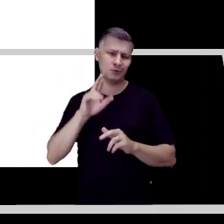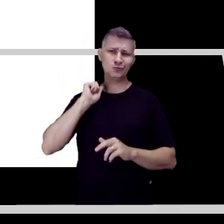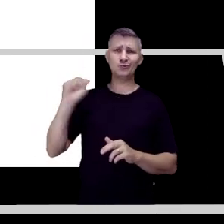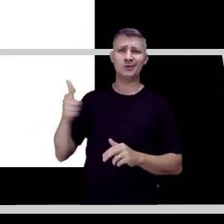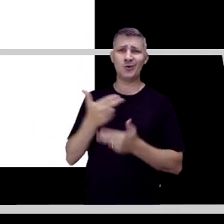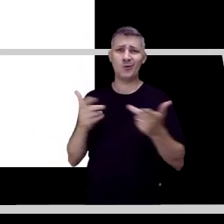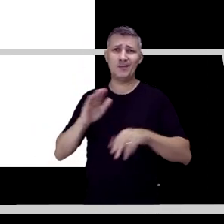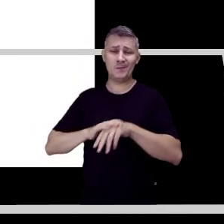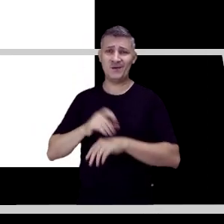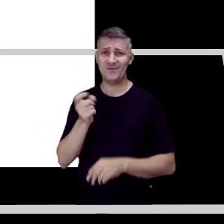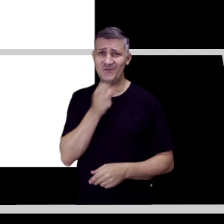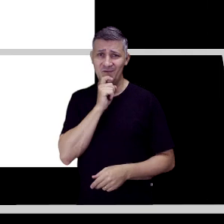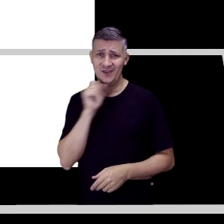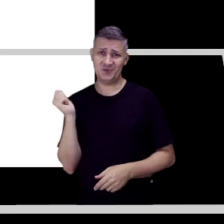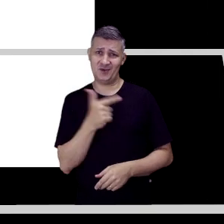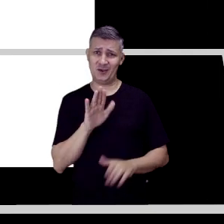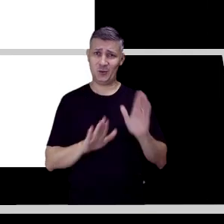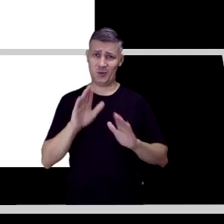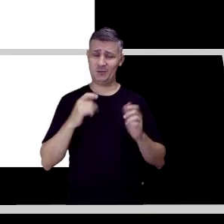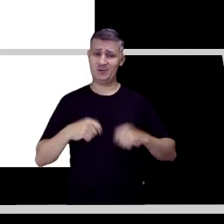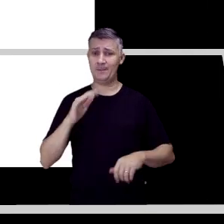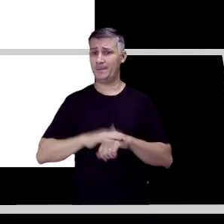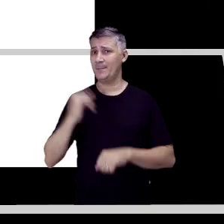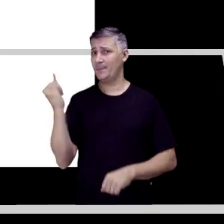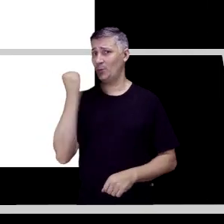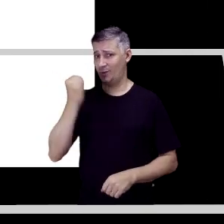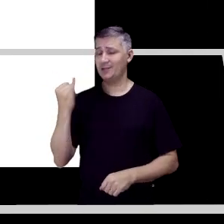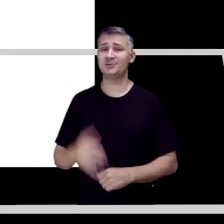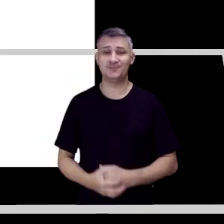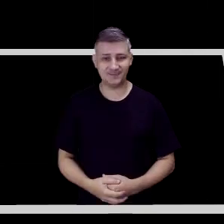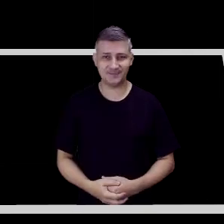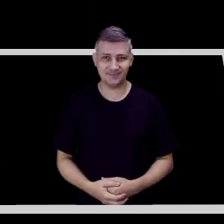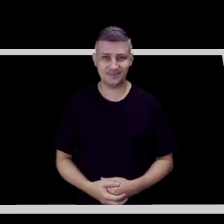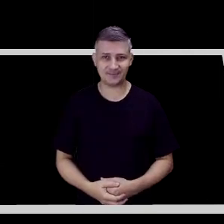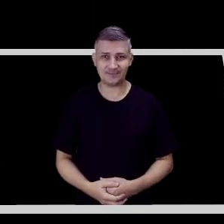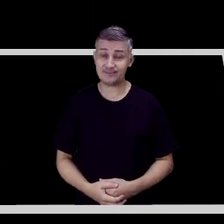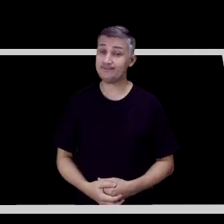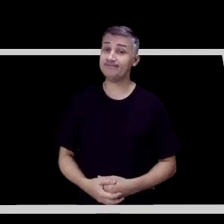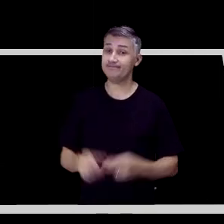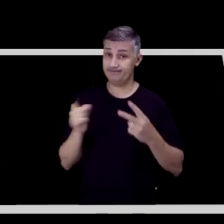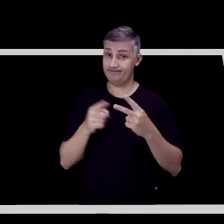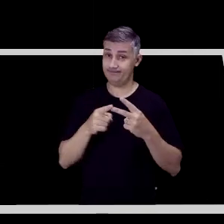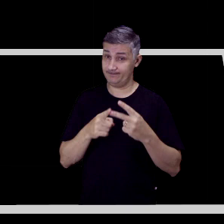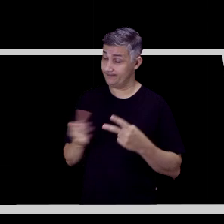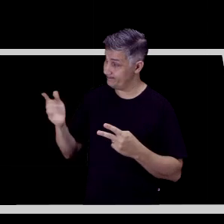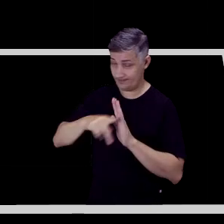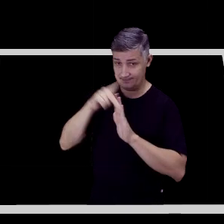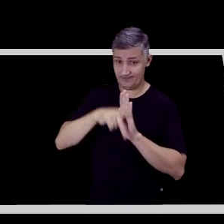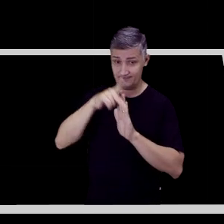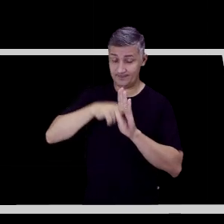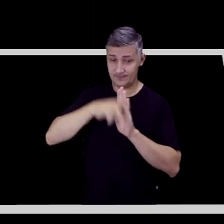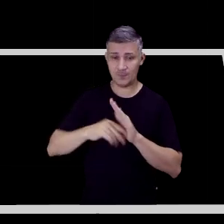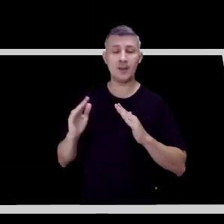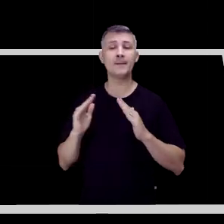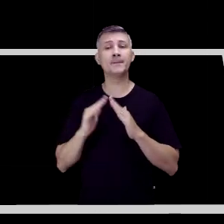mais fria e para a gente não se descuidar assim do que realmente importa no final das contas. Essa segunda casa, esse